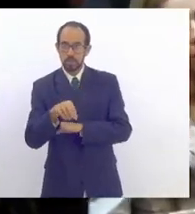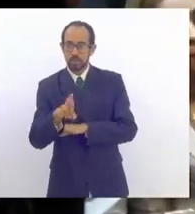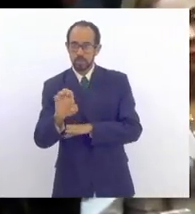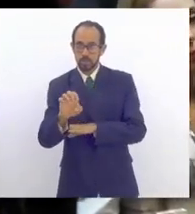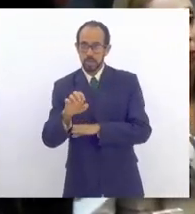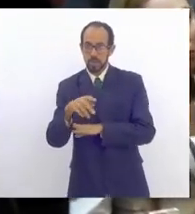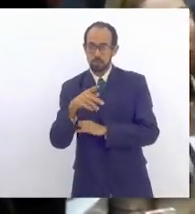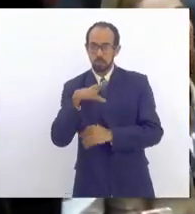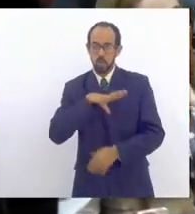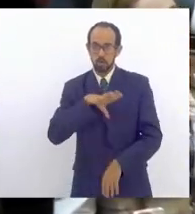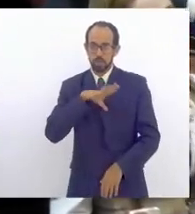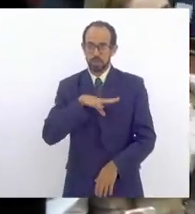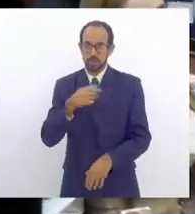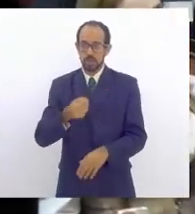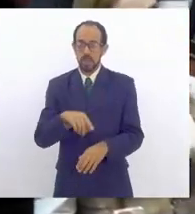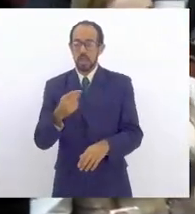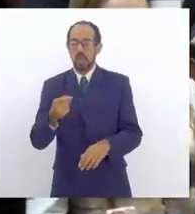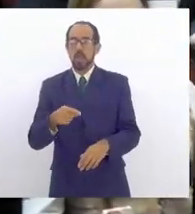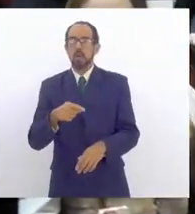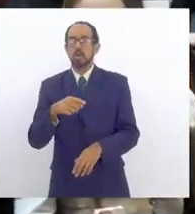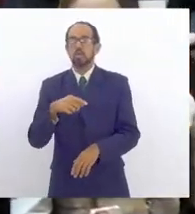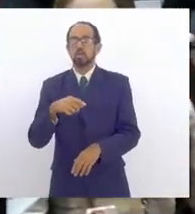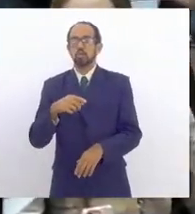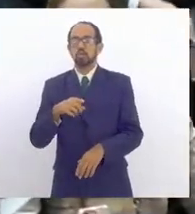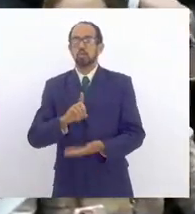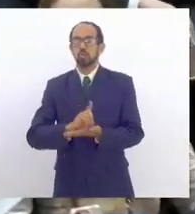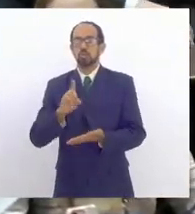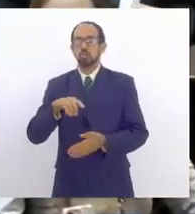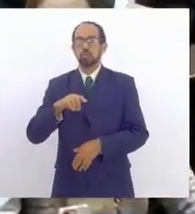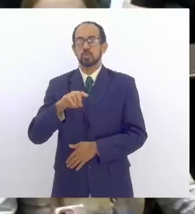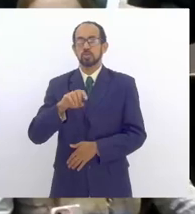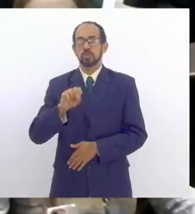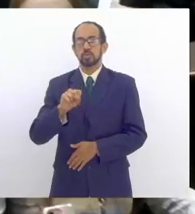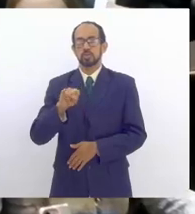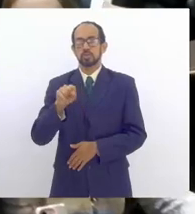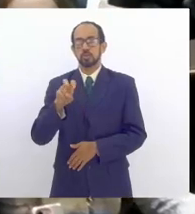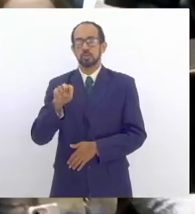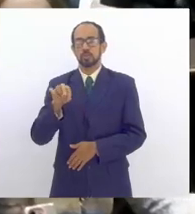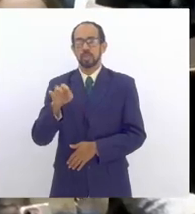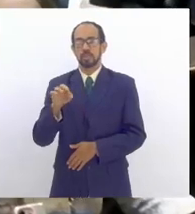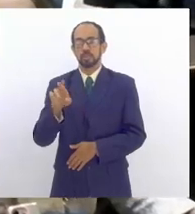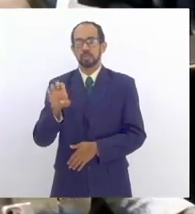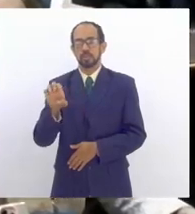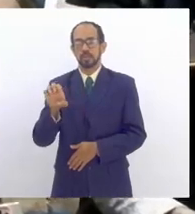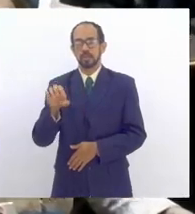irmão, doutor João, Johnny Mike, doutor Silvestre, Leandro Peixe,